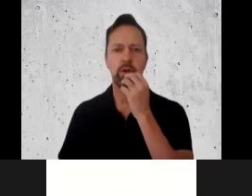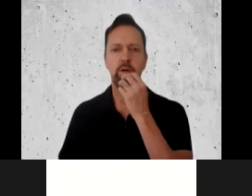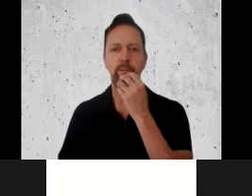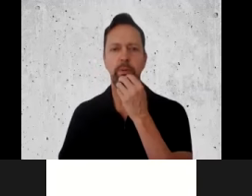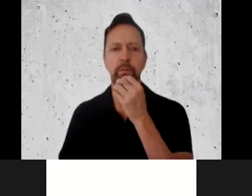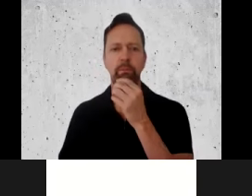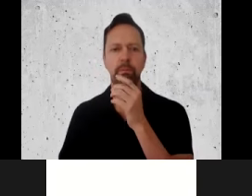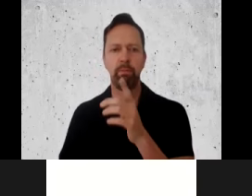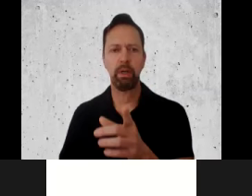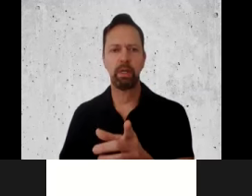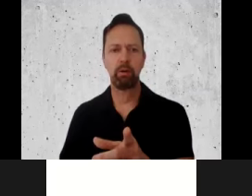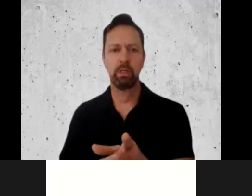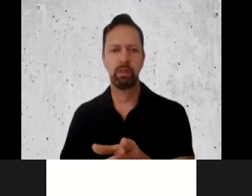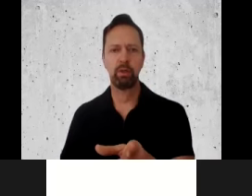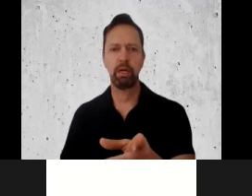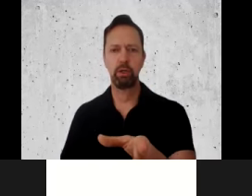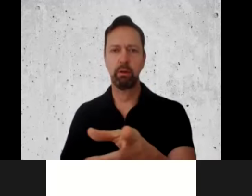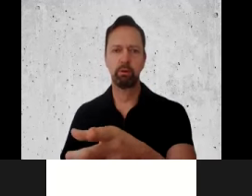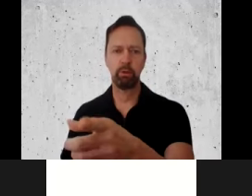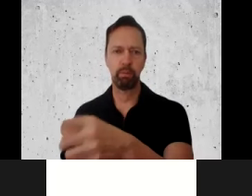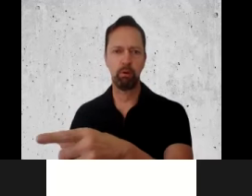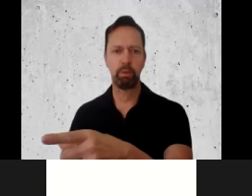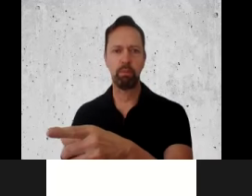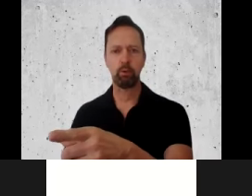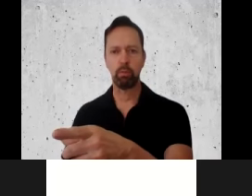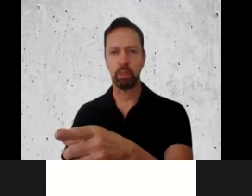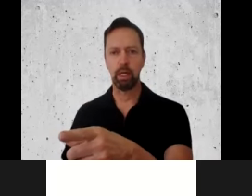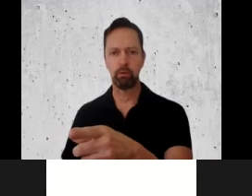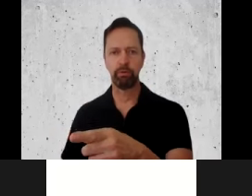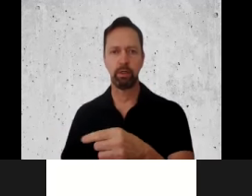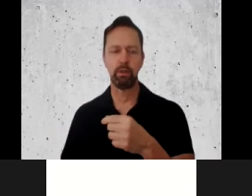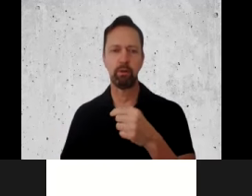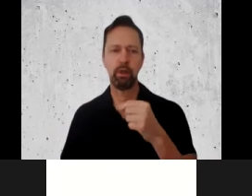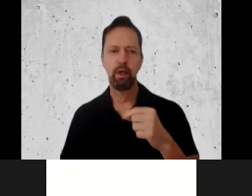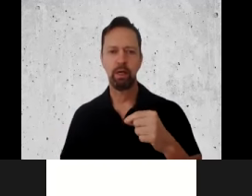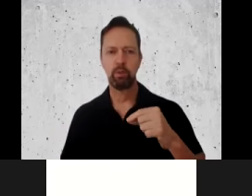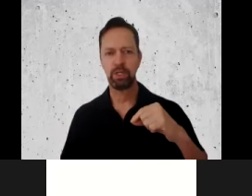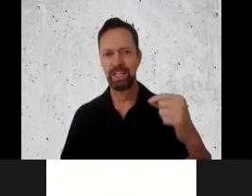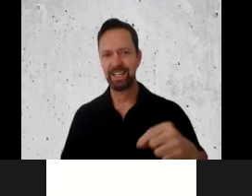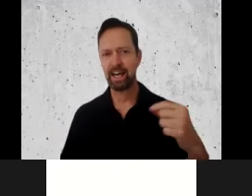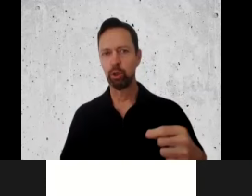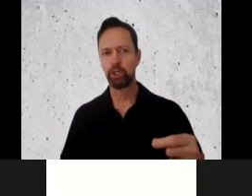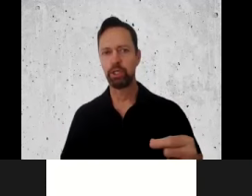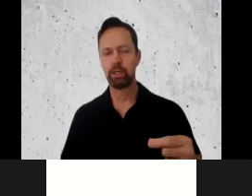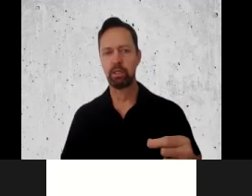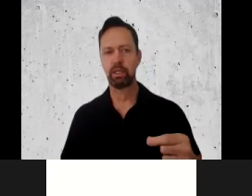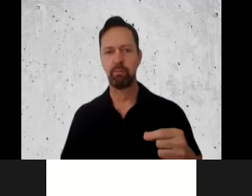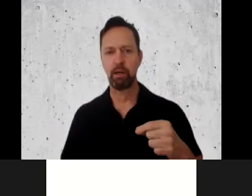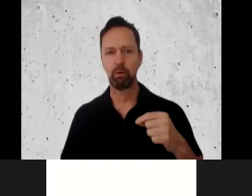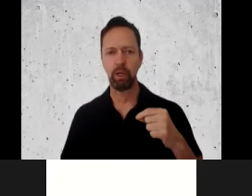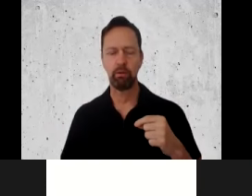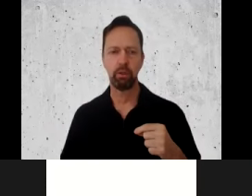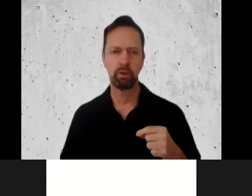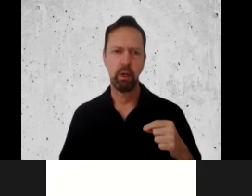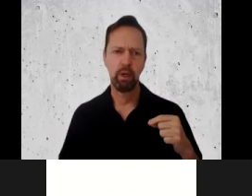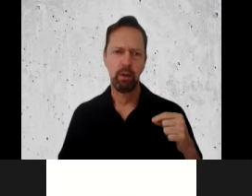Deixa eu só complementar uma coisa sobre o primeiro comentário do Fernando, é sobre a genealogia desse